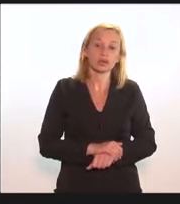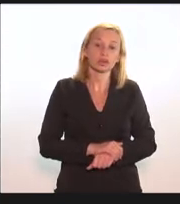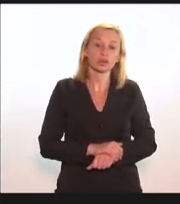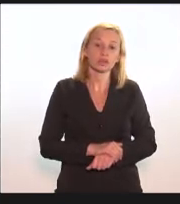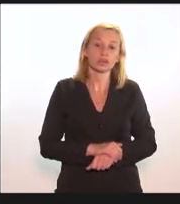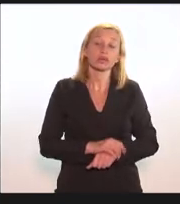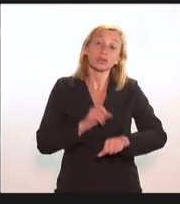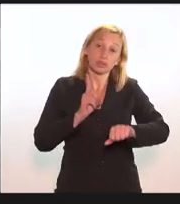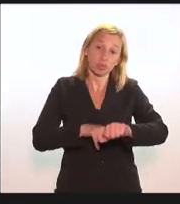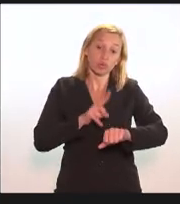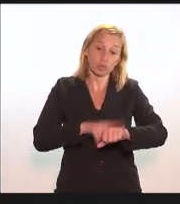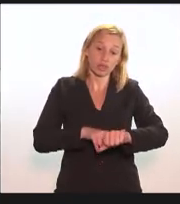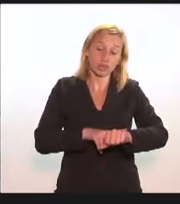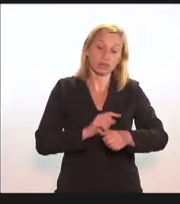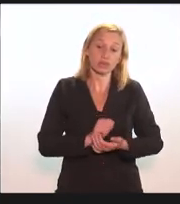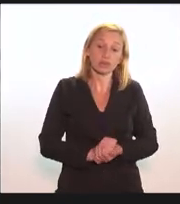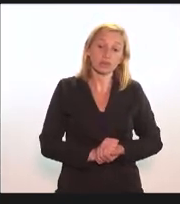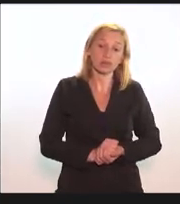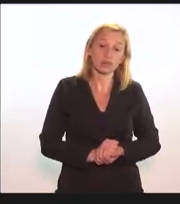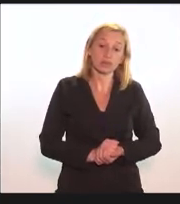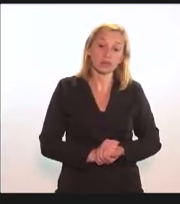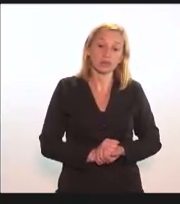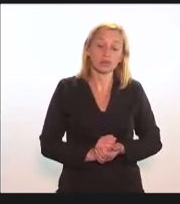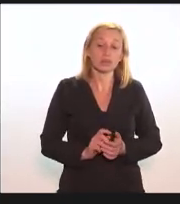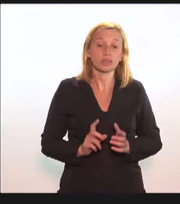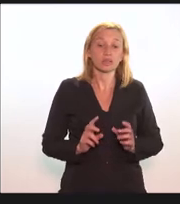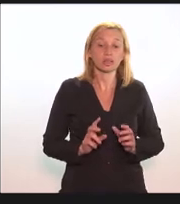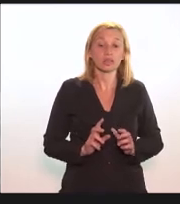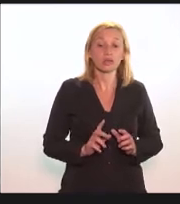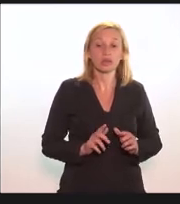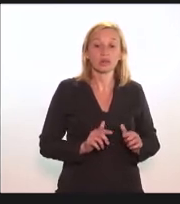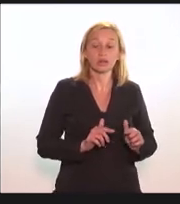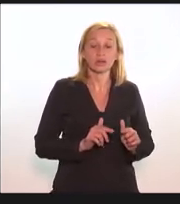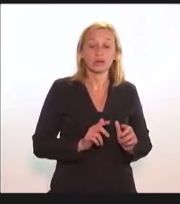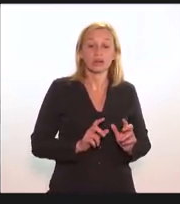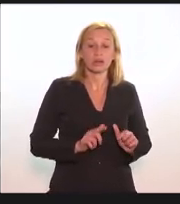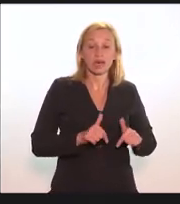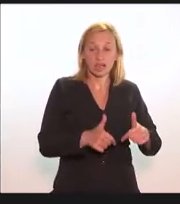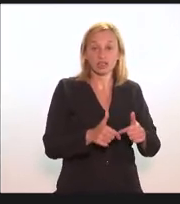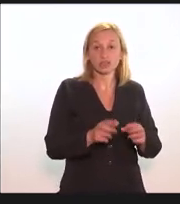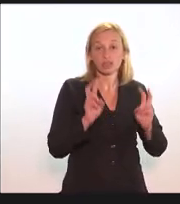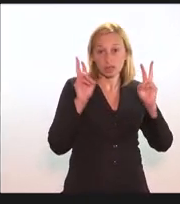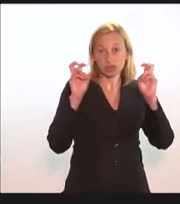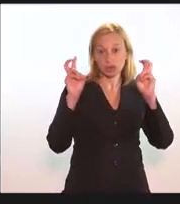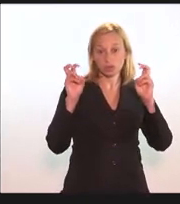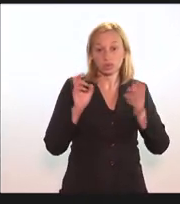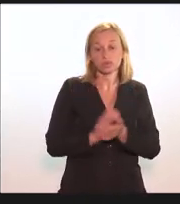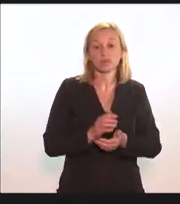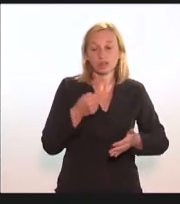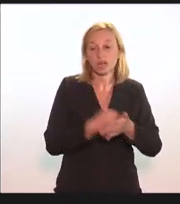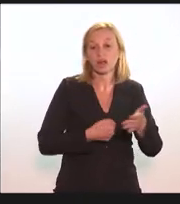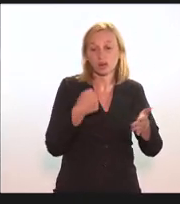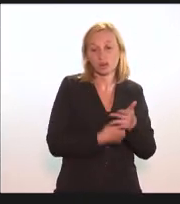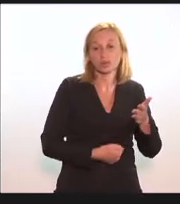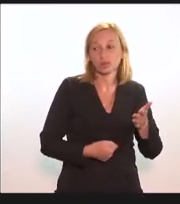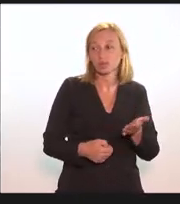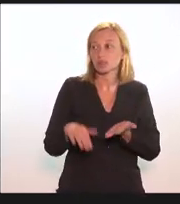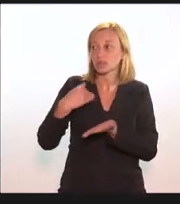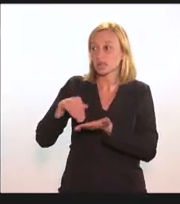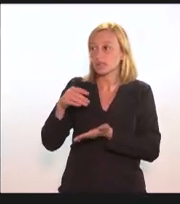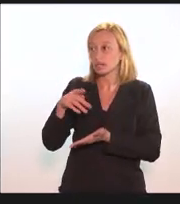nesse momento, nesse trimestre, tem tratado as questões e a luta incansável do secretário